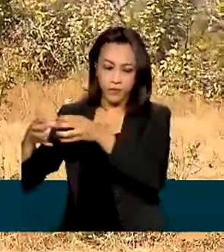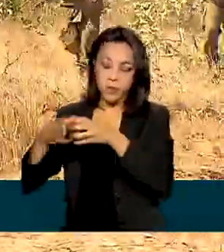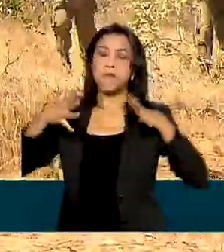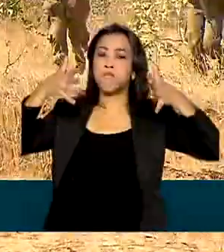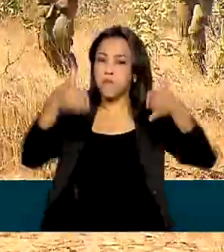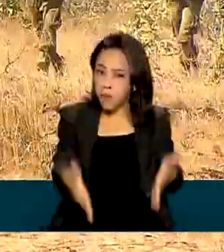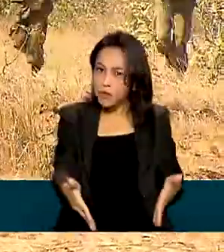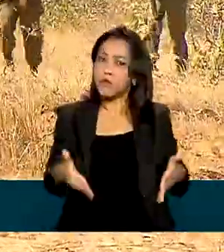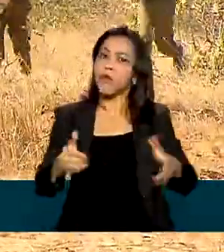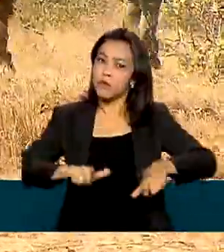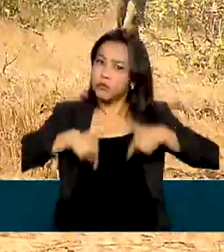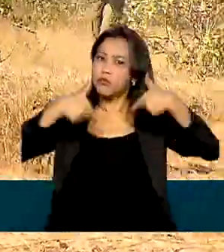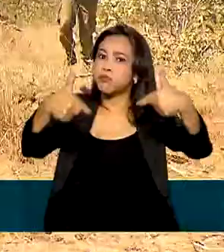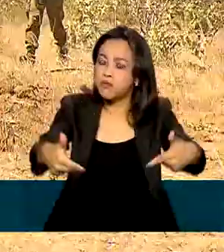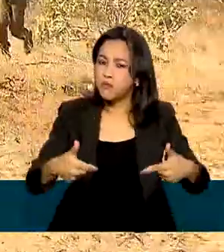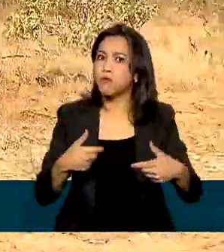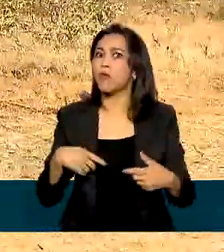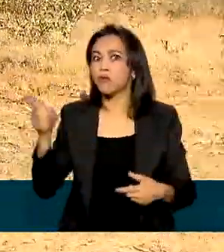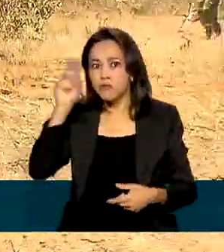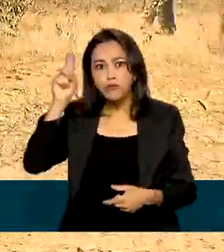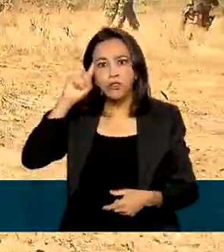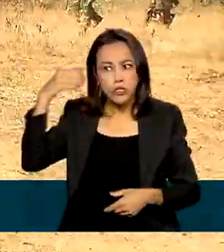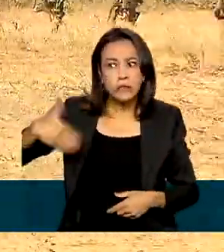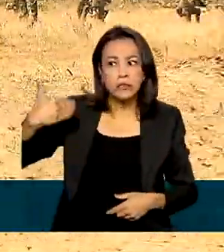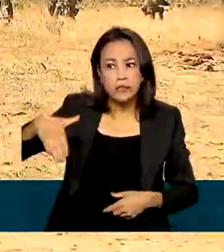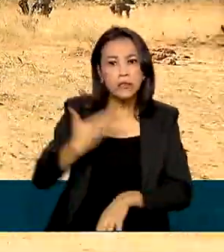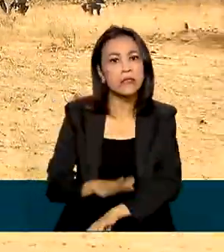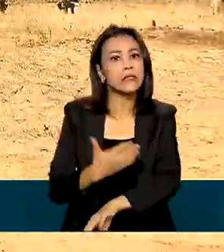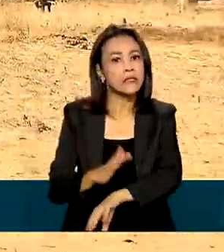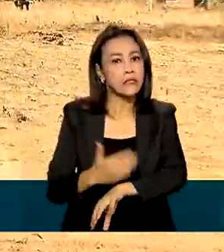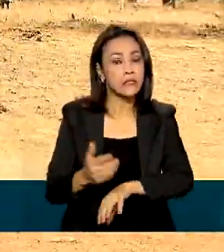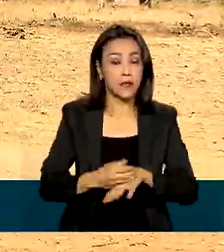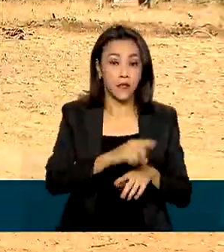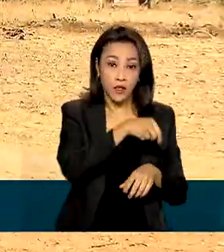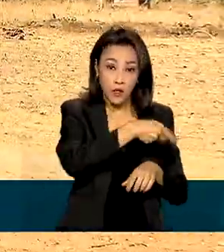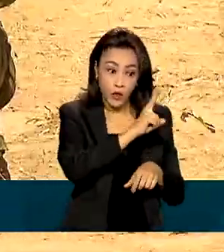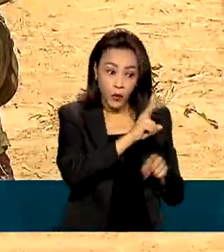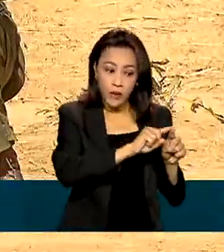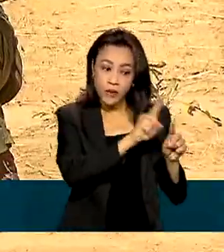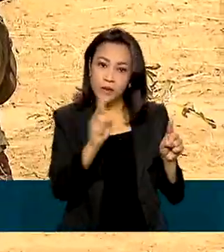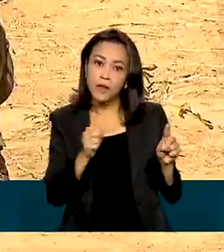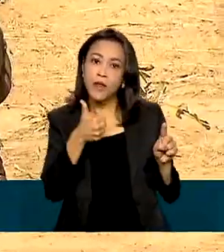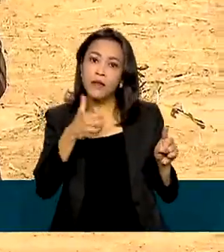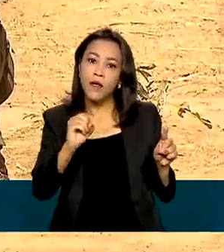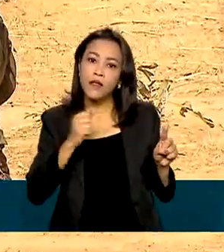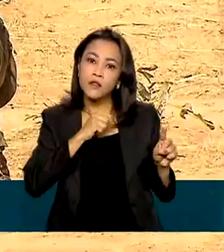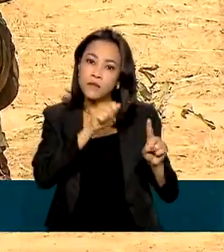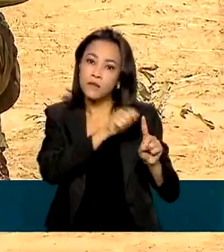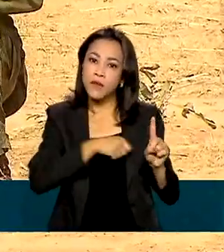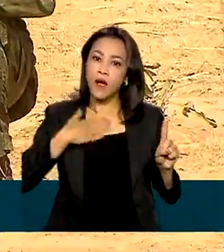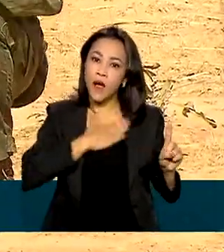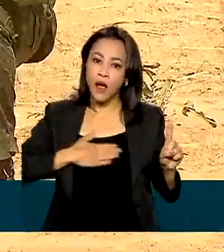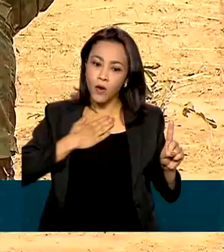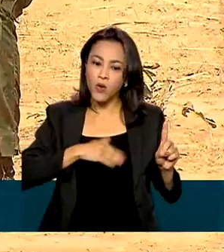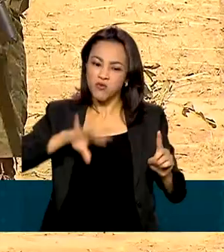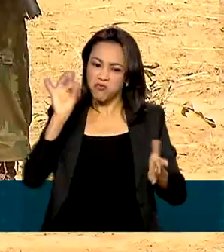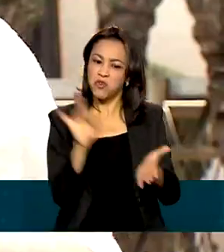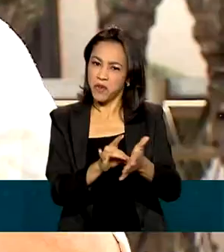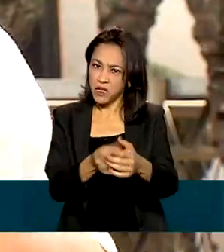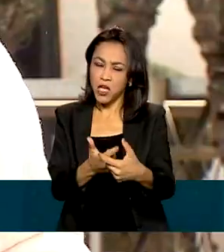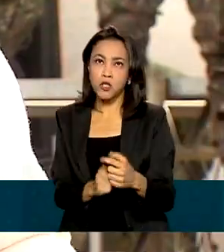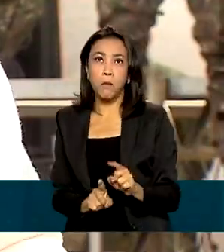operação. Foram 8 dias de treinamento, entre 2 e 10 de agosto, feito com munição